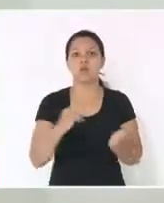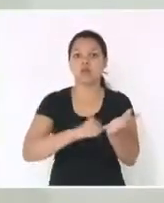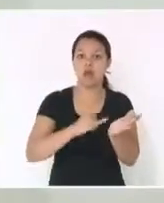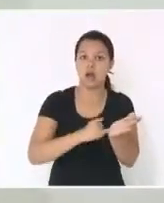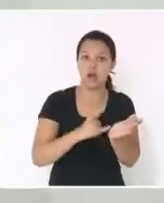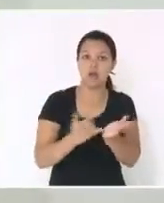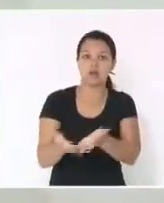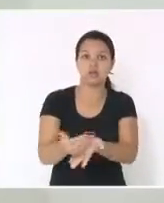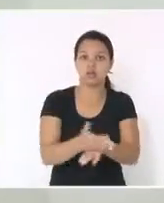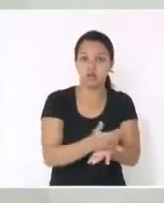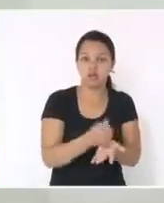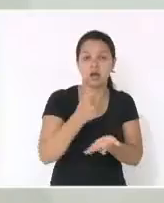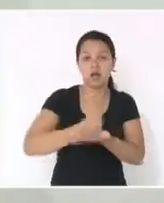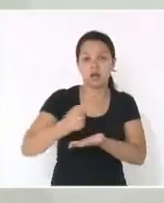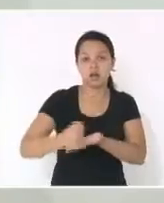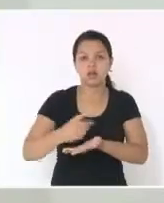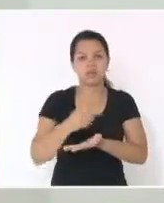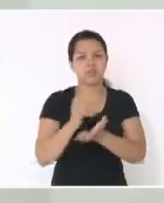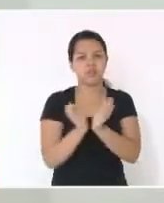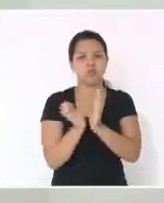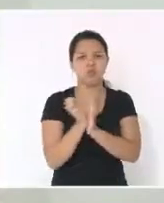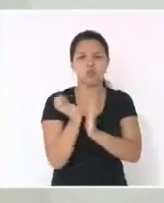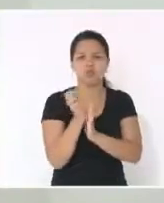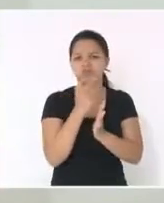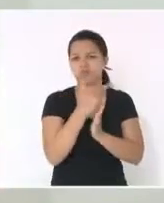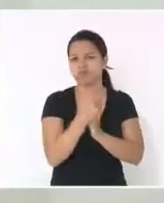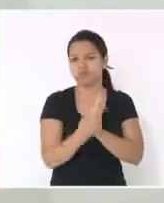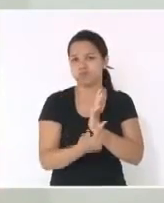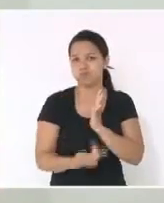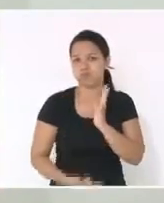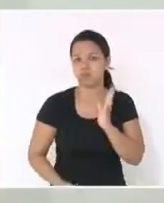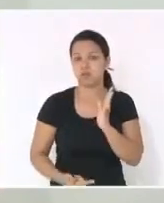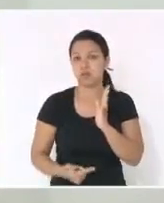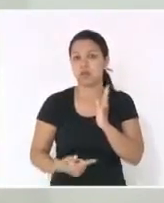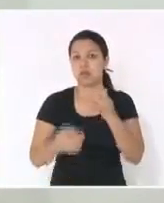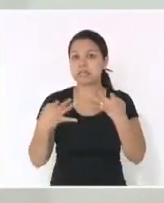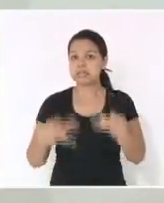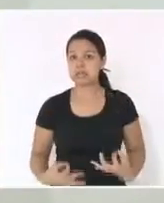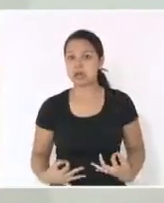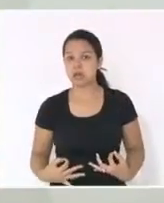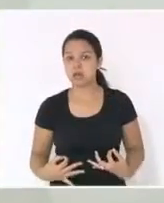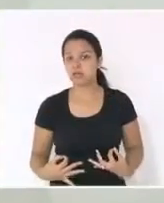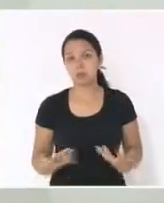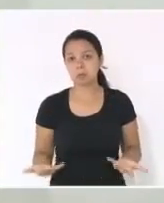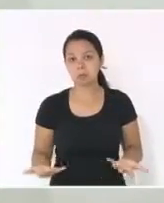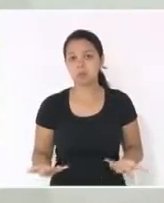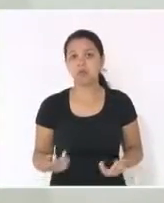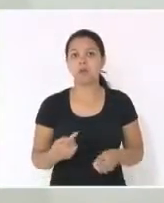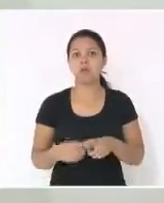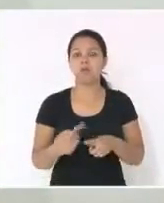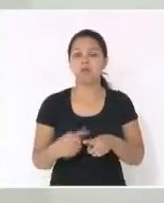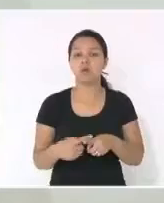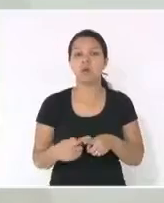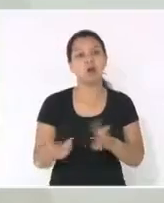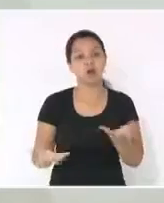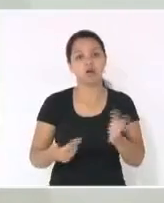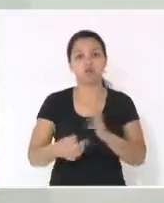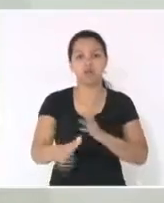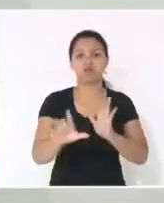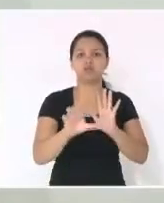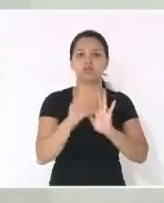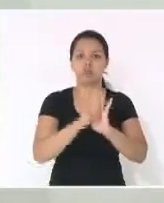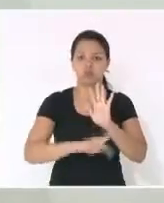uma burocracia enorme sem uma justificativa lógica para tal por isso nós temos um projeto de lei que já tramitou